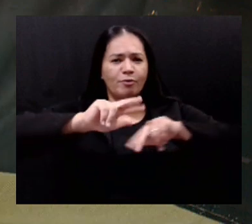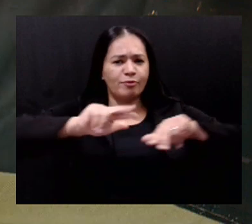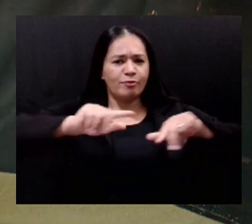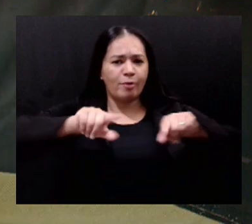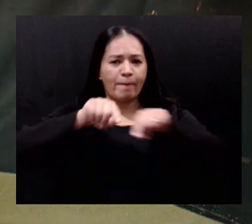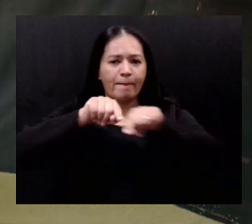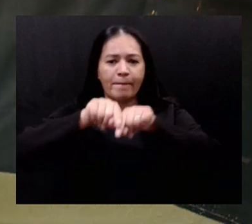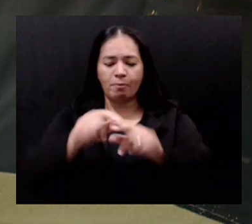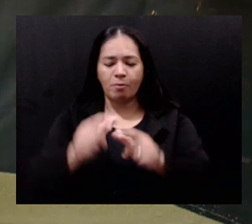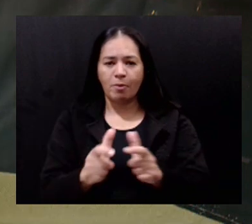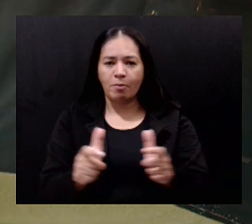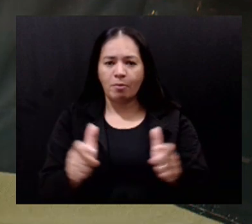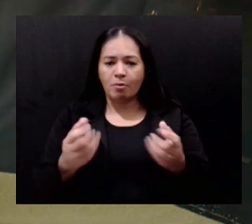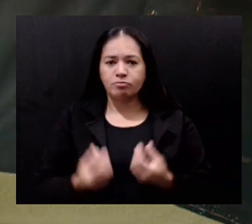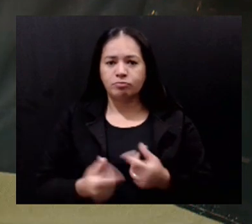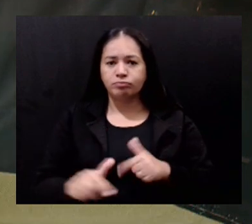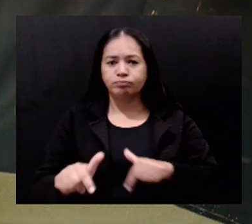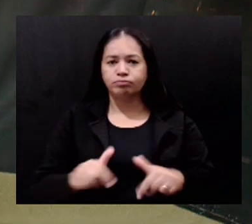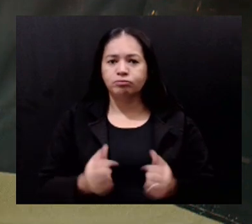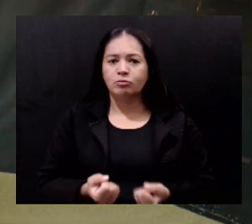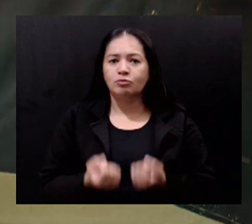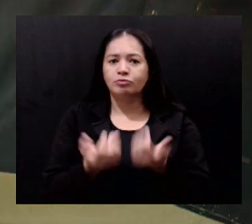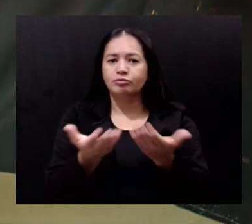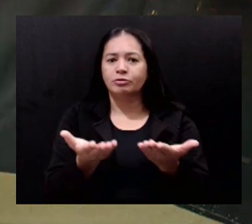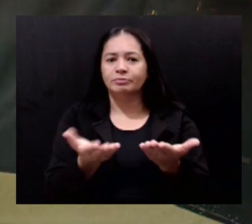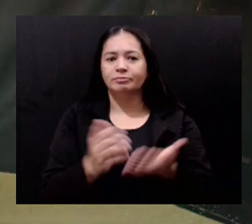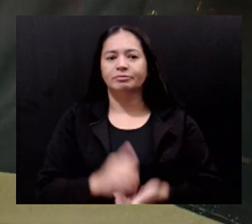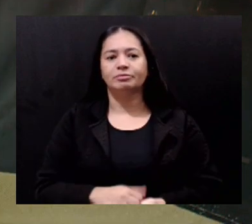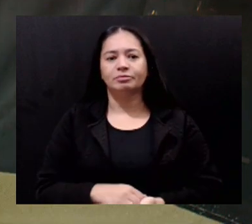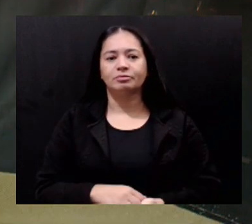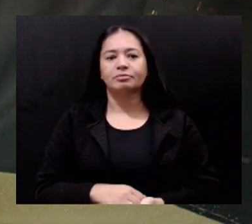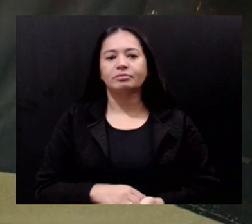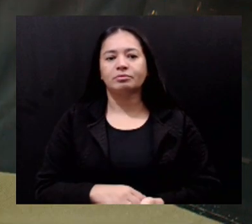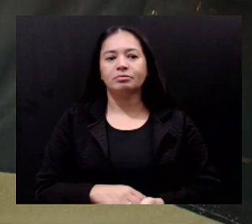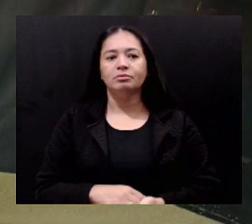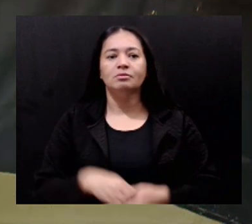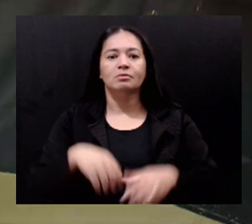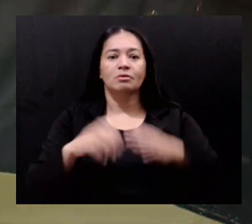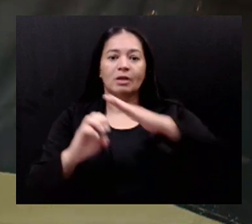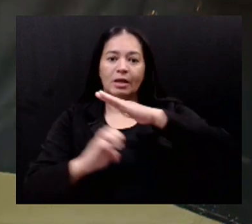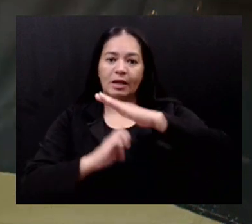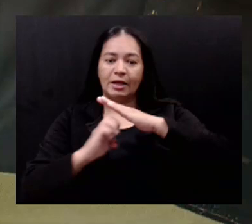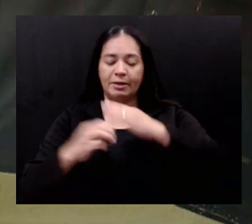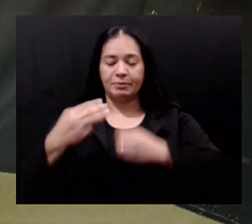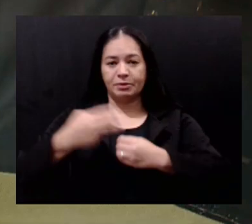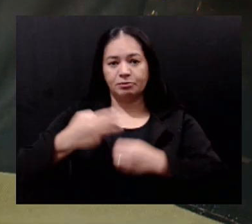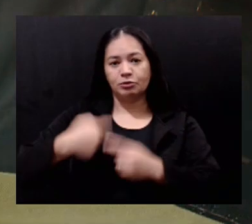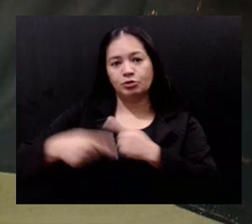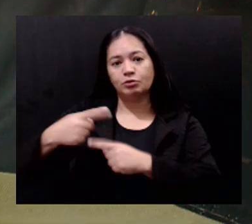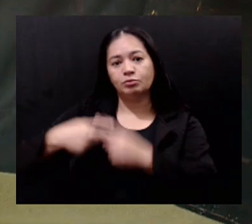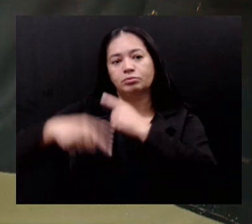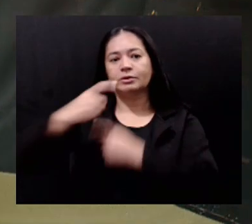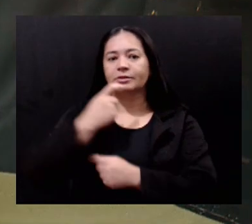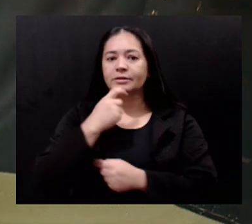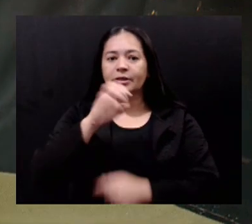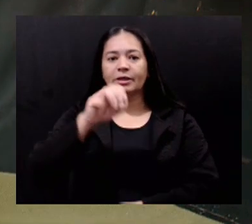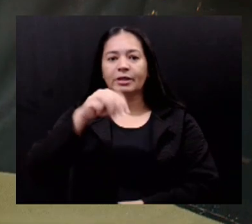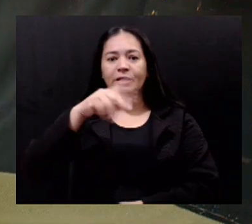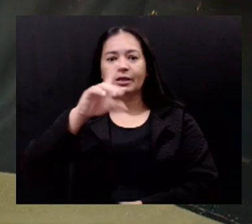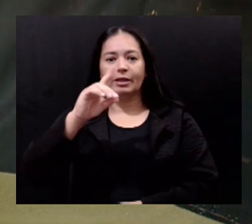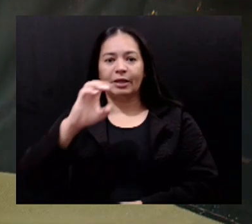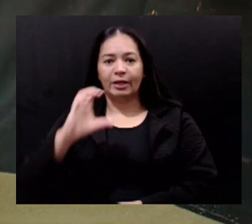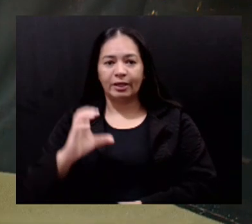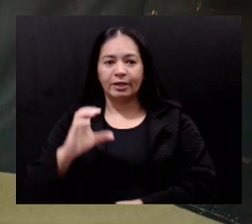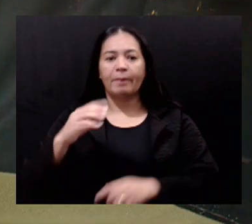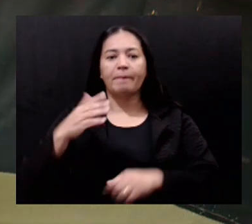de serviços aos cidadãos. Além da Empresa Municipal de Desenvolvimento de Campinas, a INDEC, participam da iniciativa as Secretarias